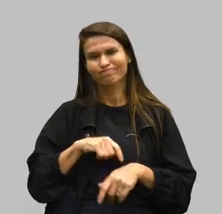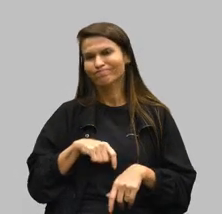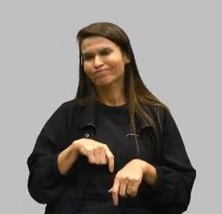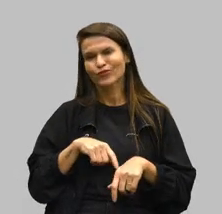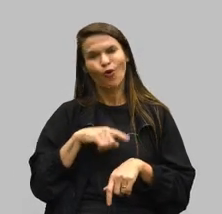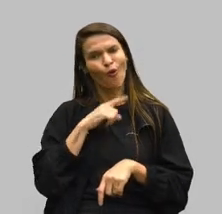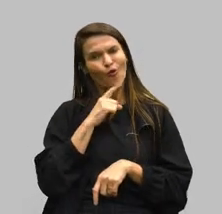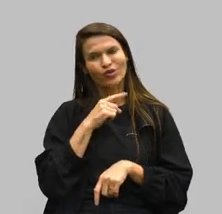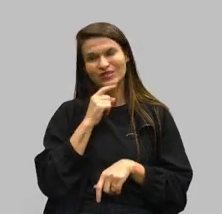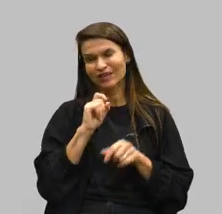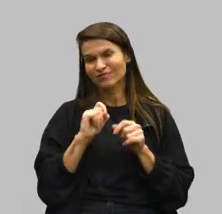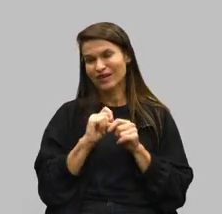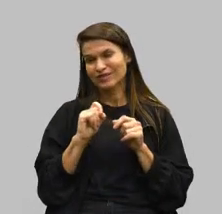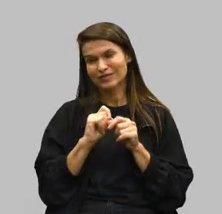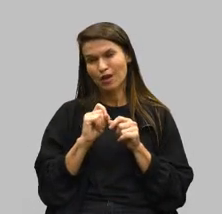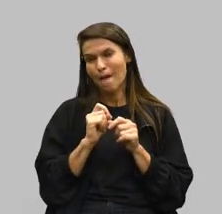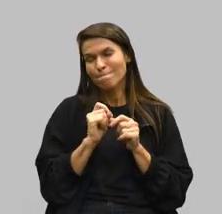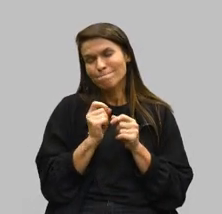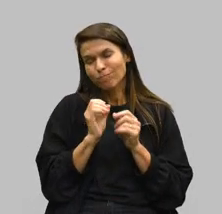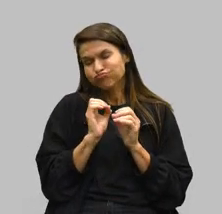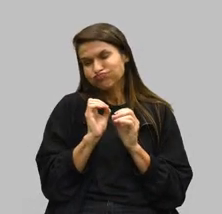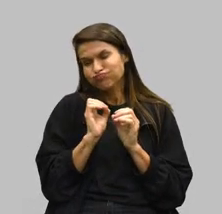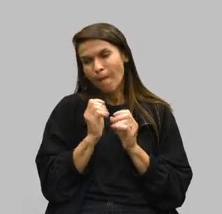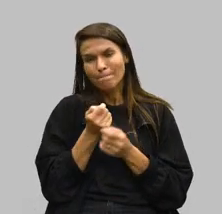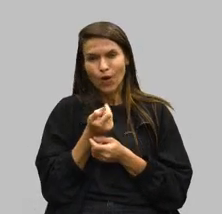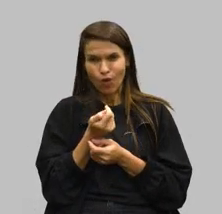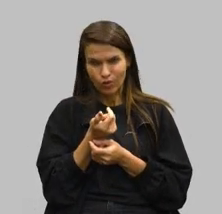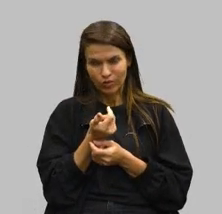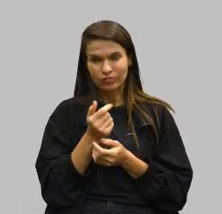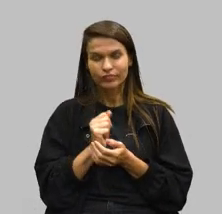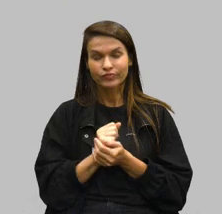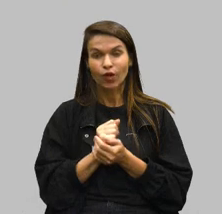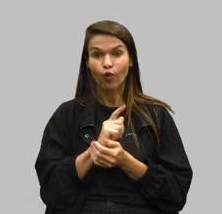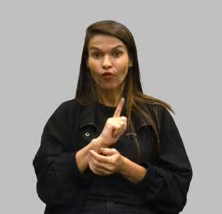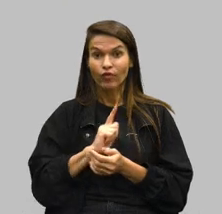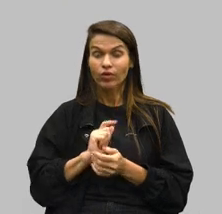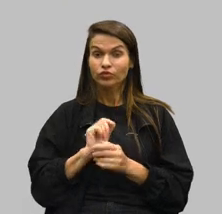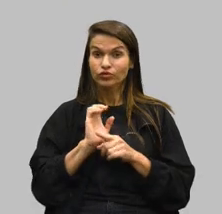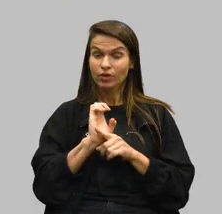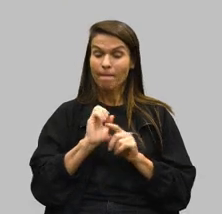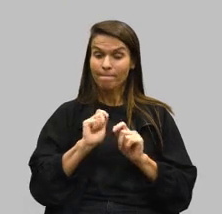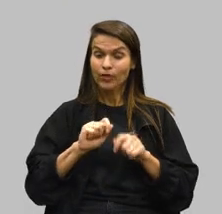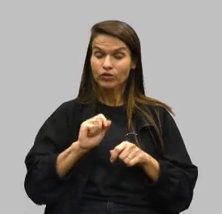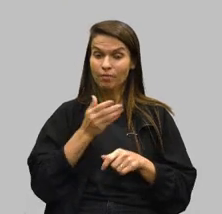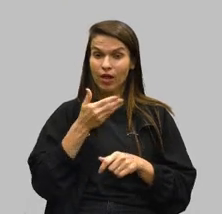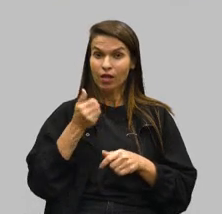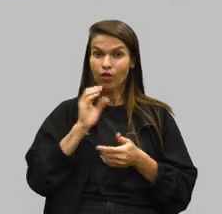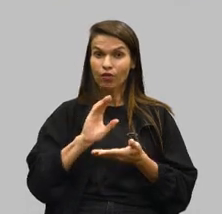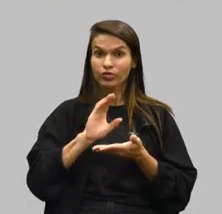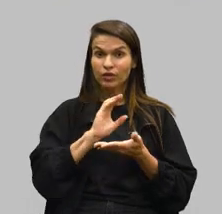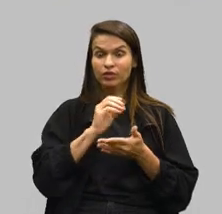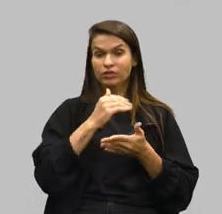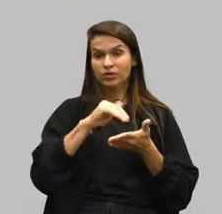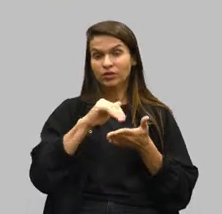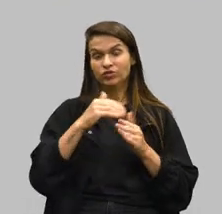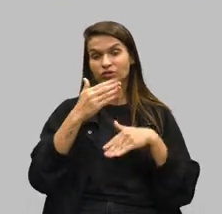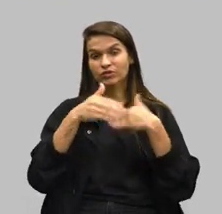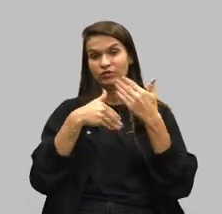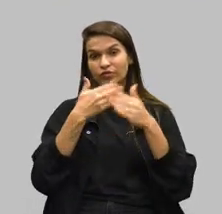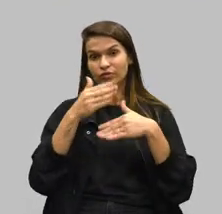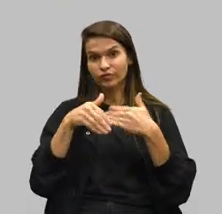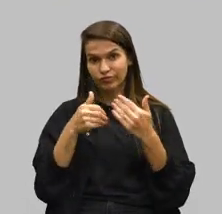coisa é preciso que o governo do estado possa melhorar o orçamento da secretaria de desenvolvimento